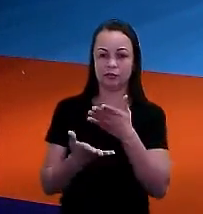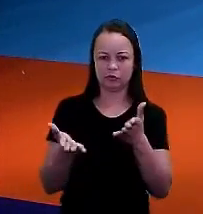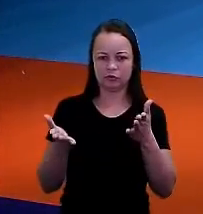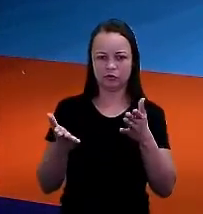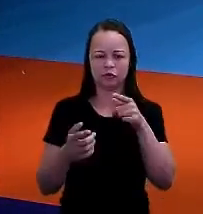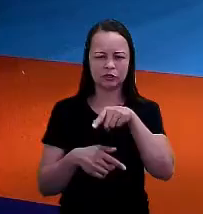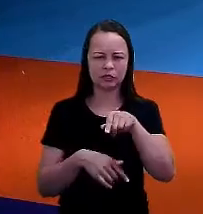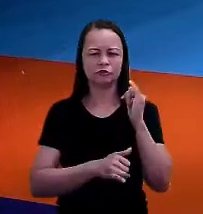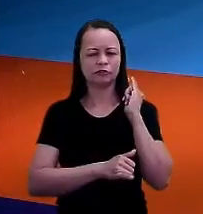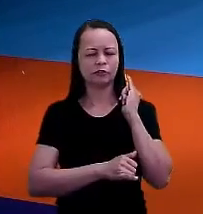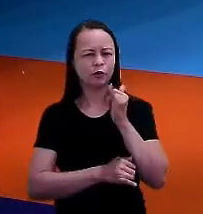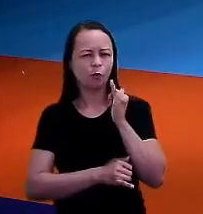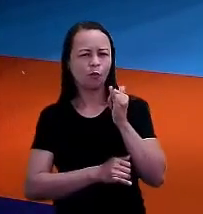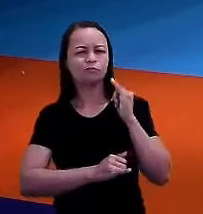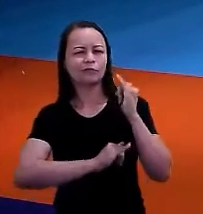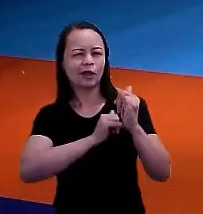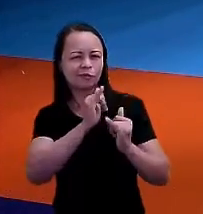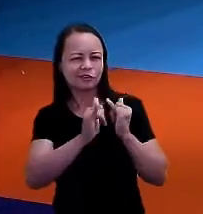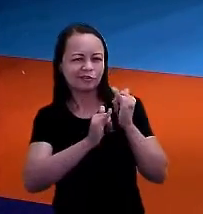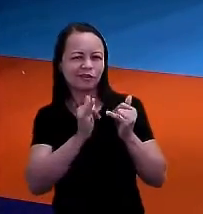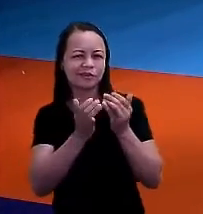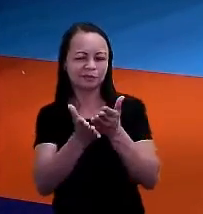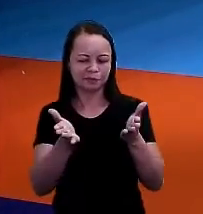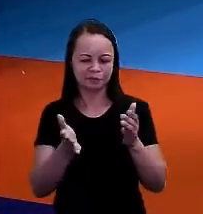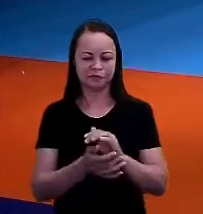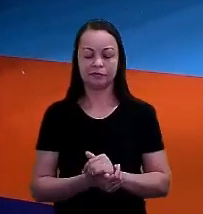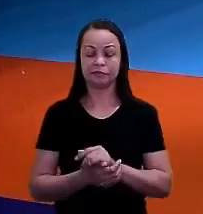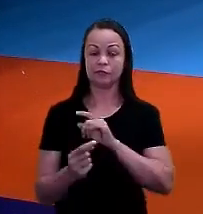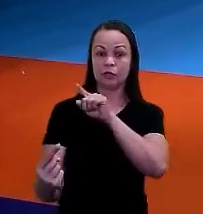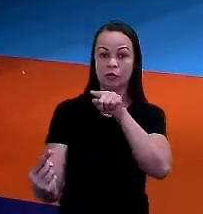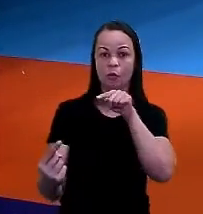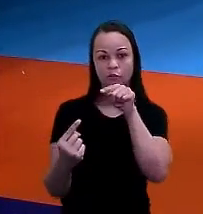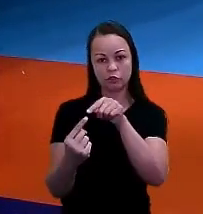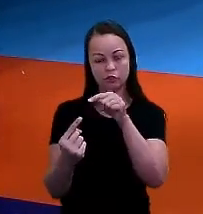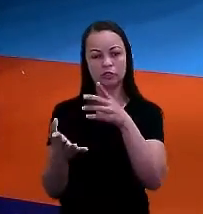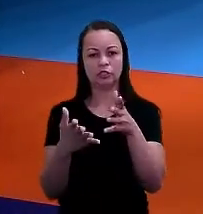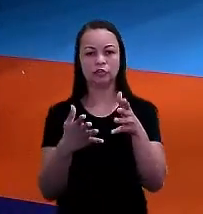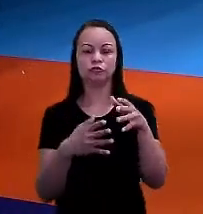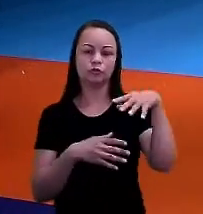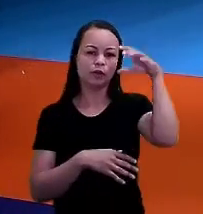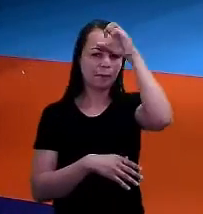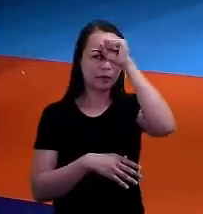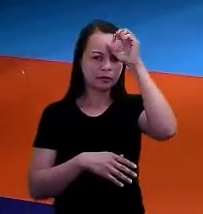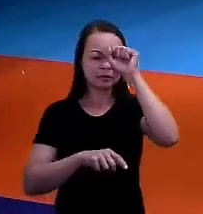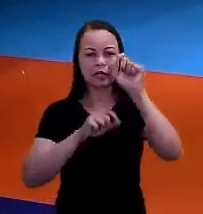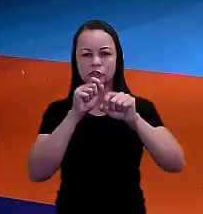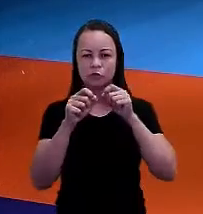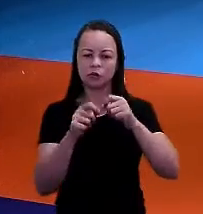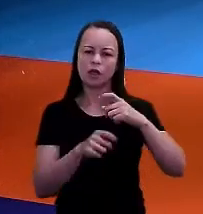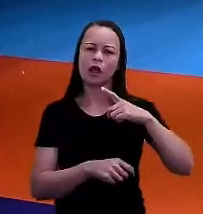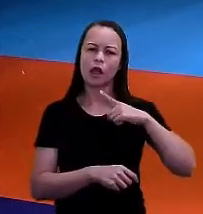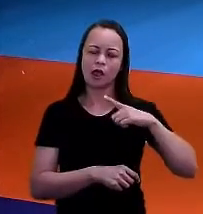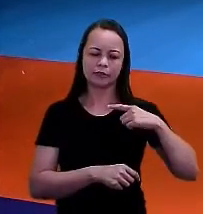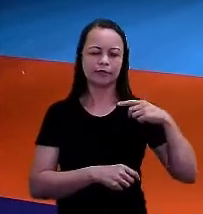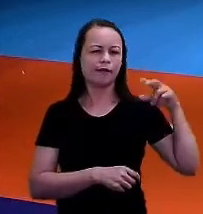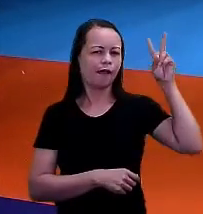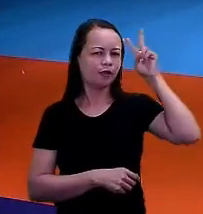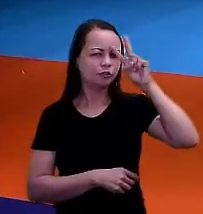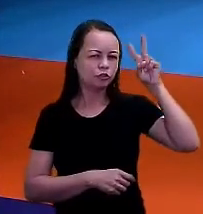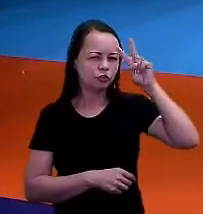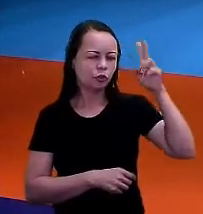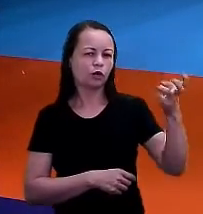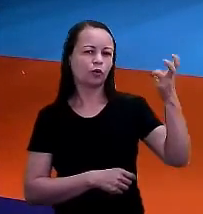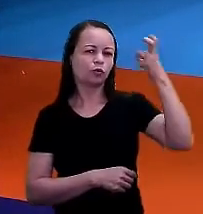algumas lendas, tá? Então, o objetivo da aprendizagem é manter viva, né, a história cultural